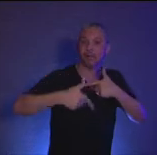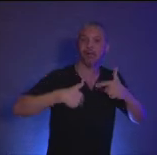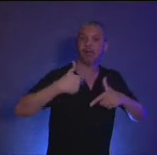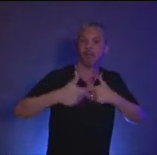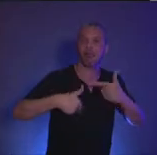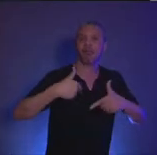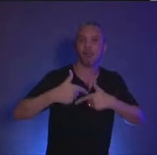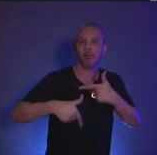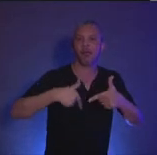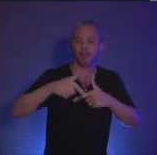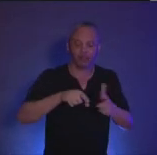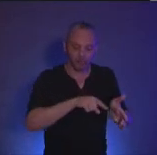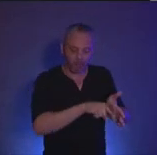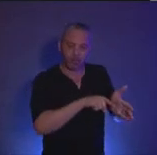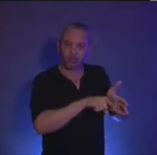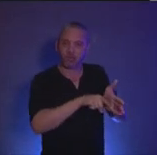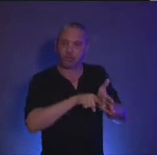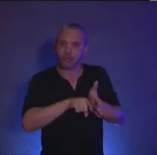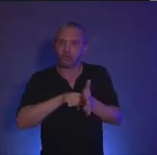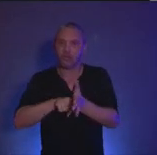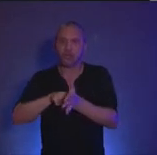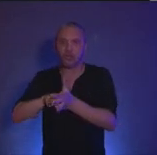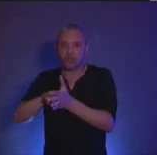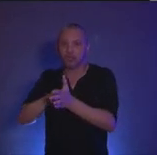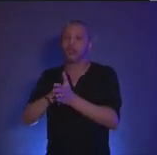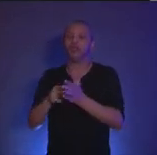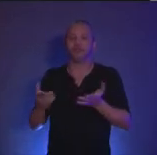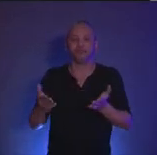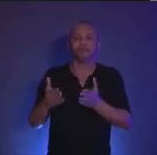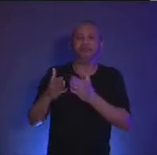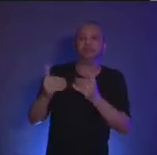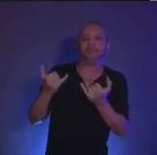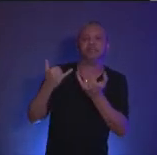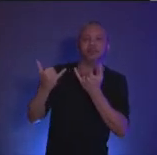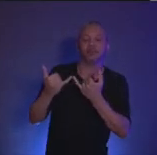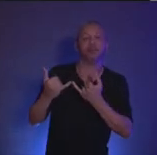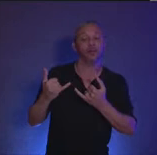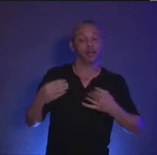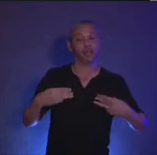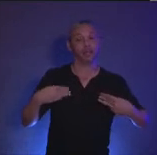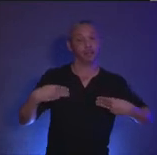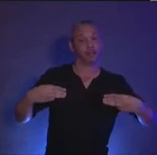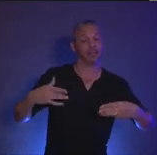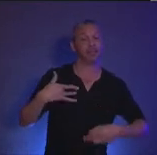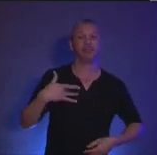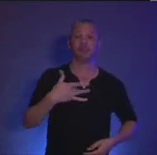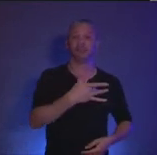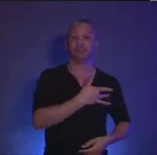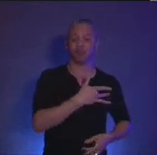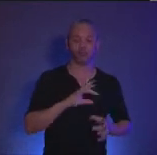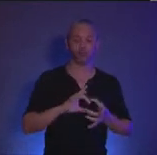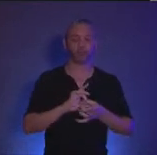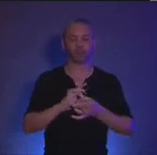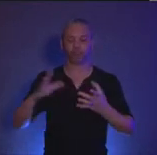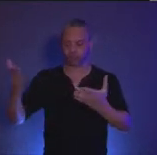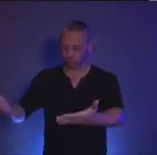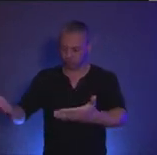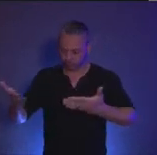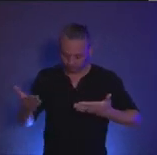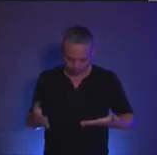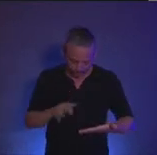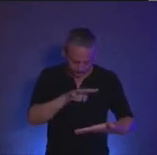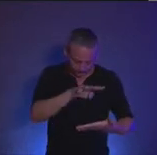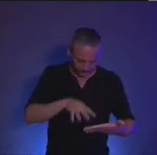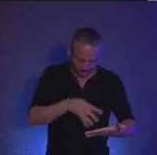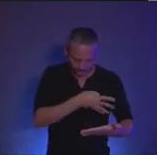dados, registrando pedidos via lei de acesso à informação, até que o Ministério da Saúde abriu tudo, mandou para a gente todas as tabelas,